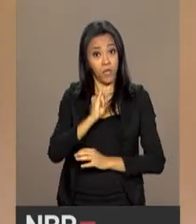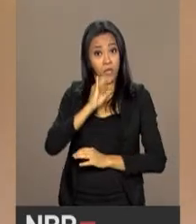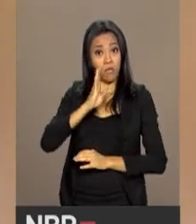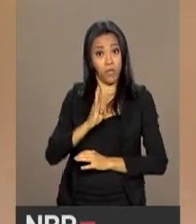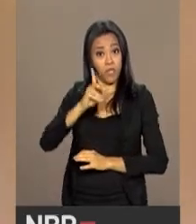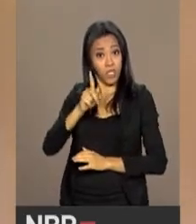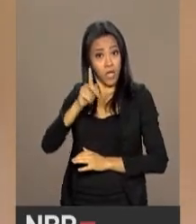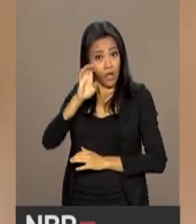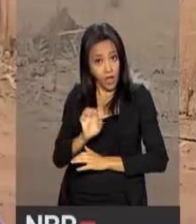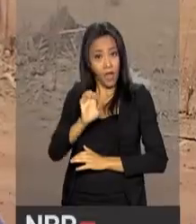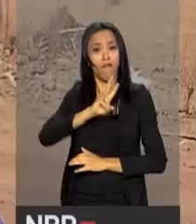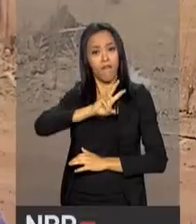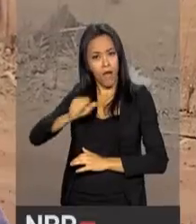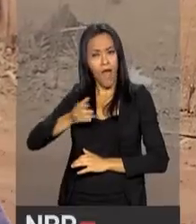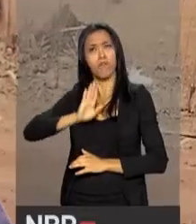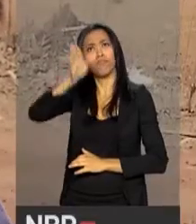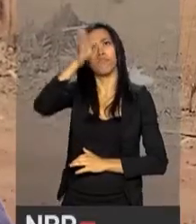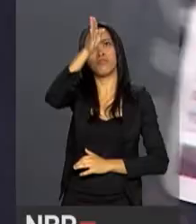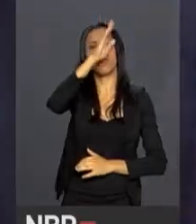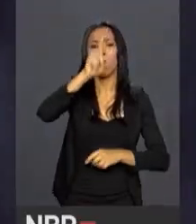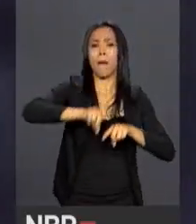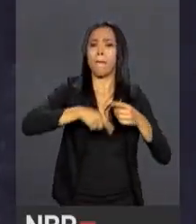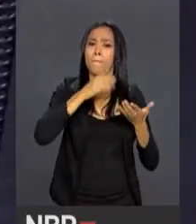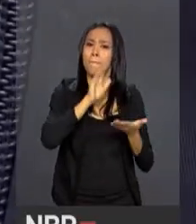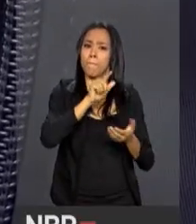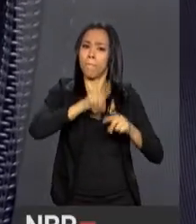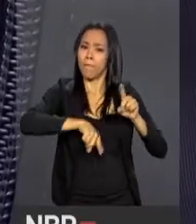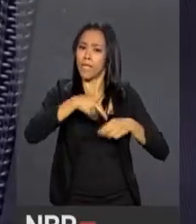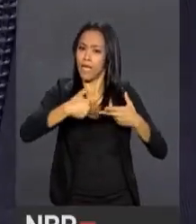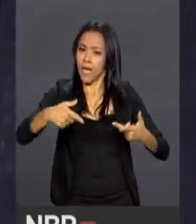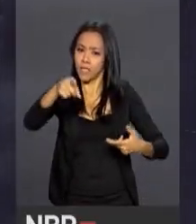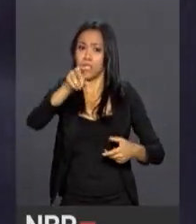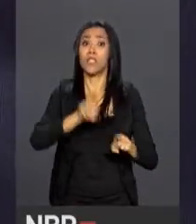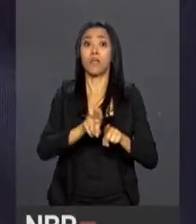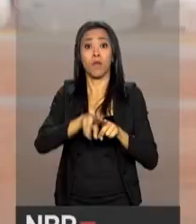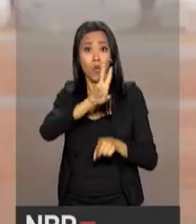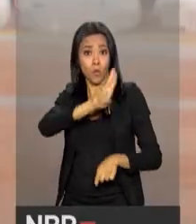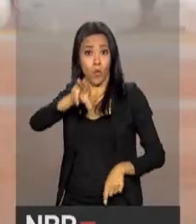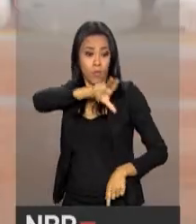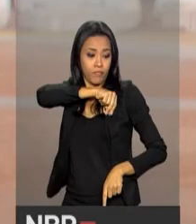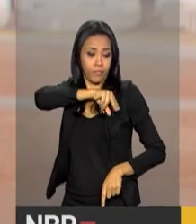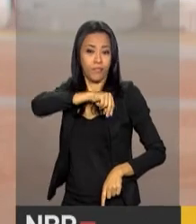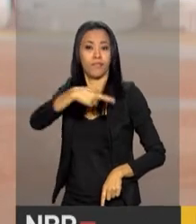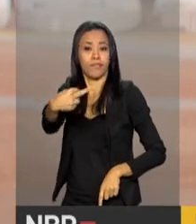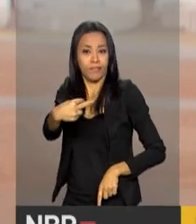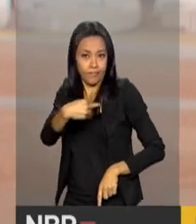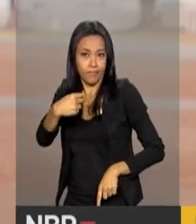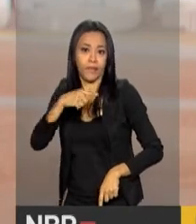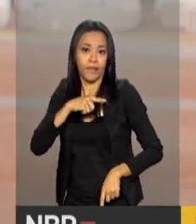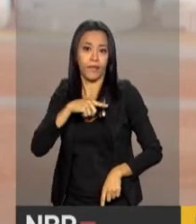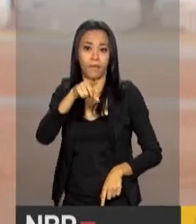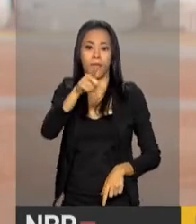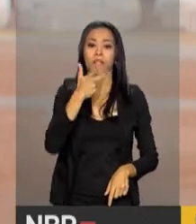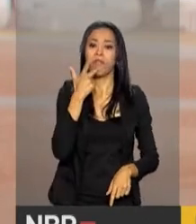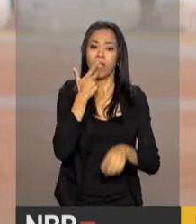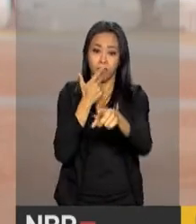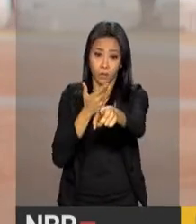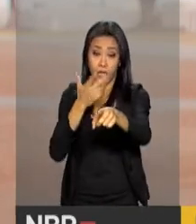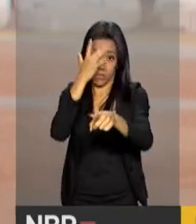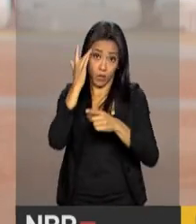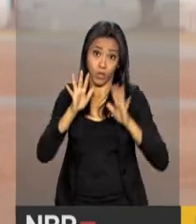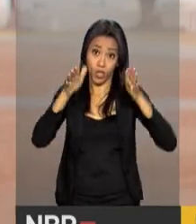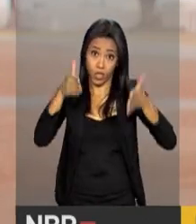em todos os cantos com materiais na mão e devidamente identificados todo recenseador vai chegar na propriedade rural